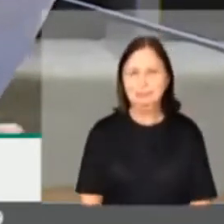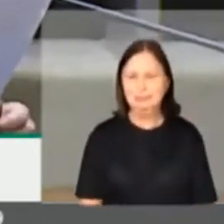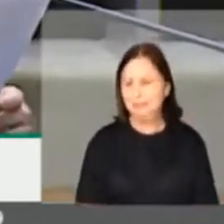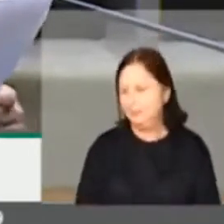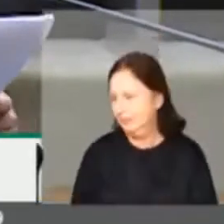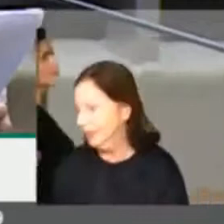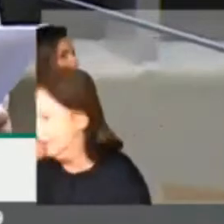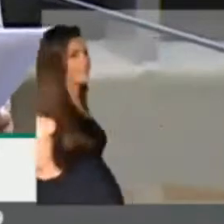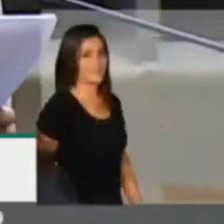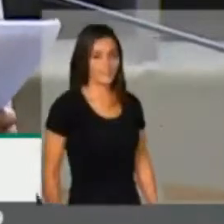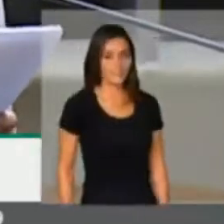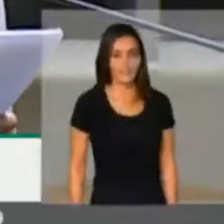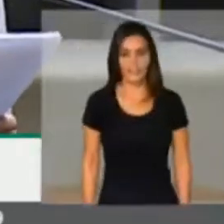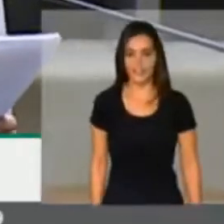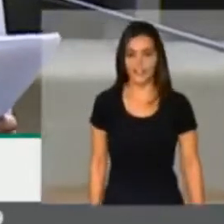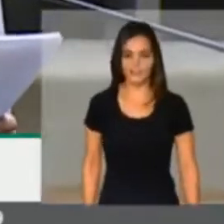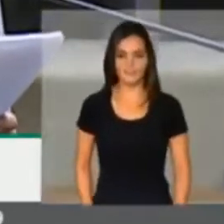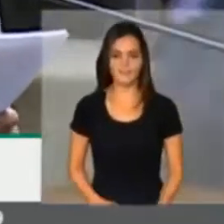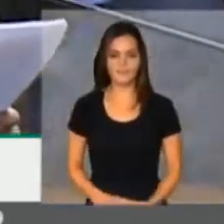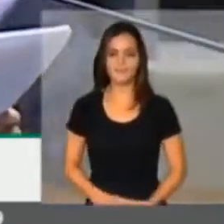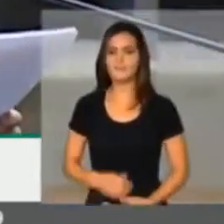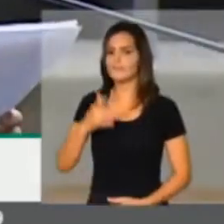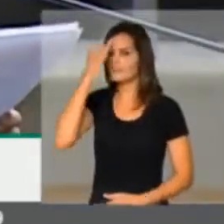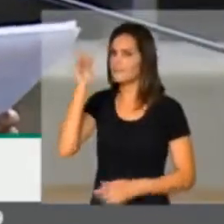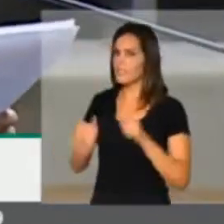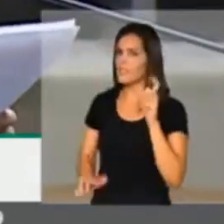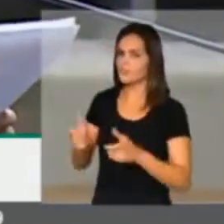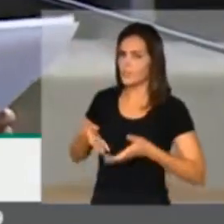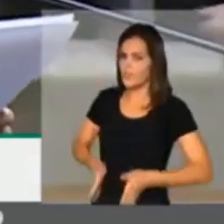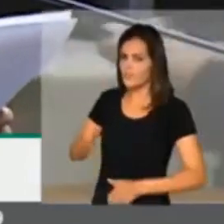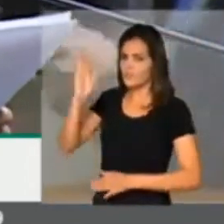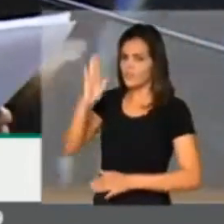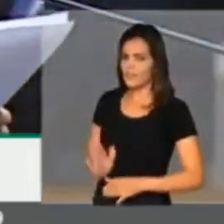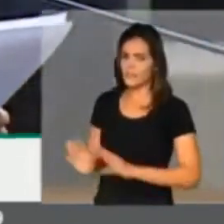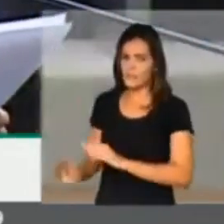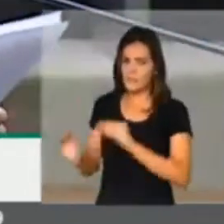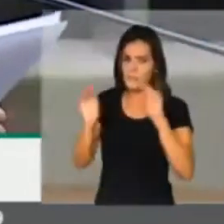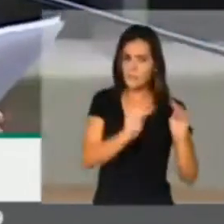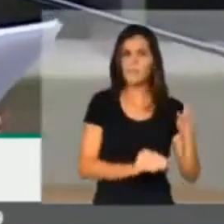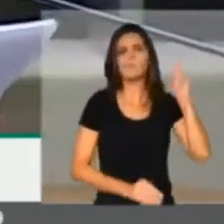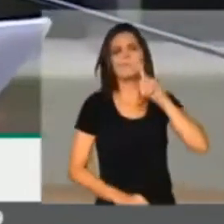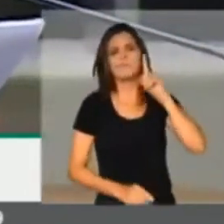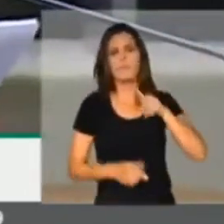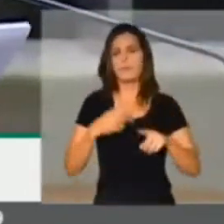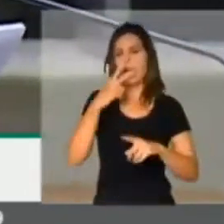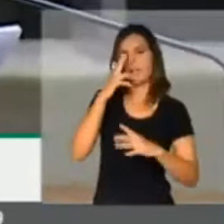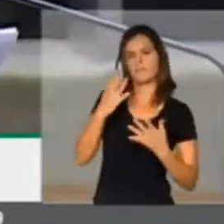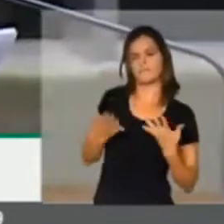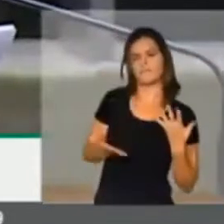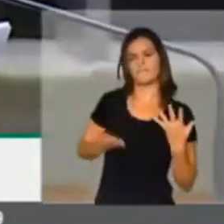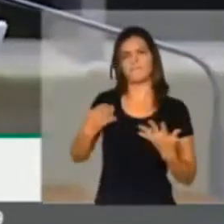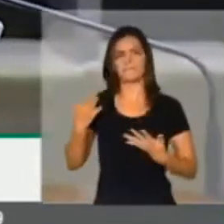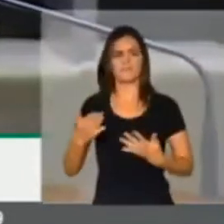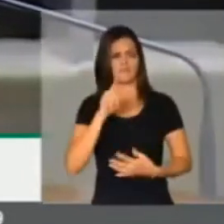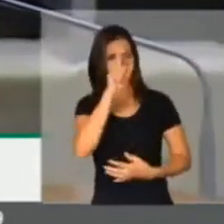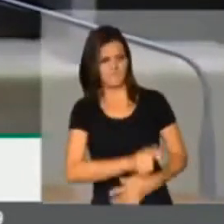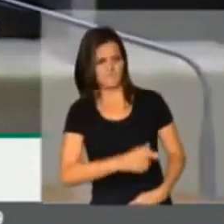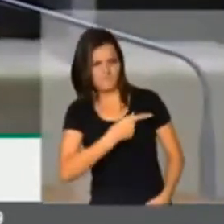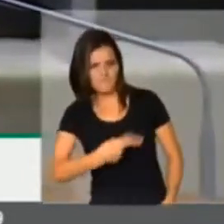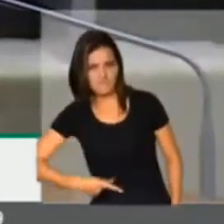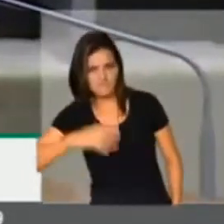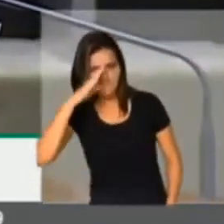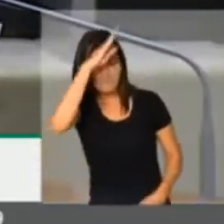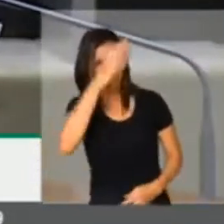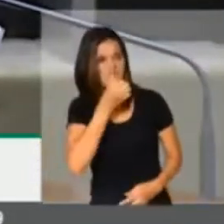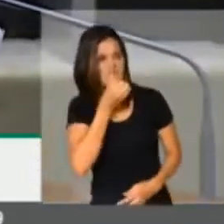Estados Unidos não têm boa intenção. Quem não tem boa intenção é você, presidente. Quem não tem boa intenção é o seu governo, que não